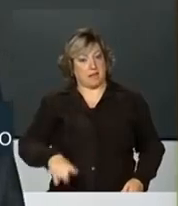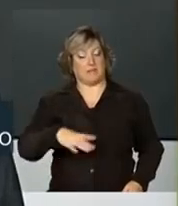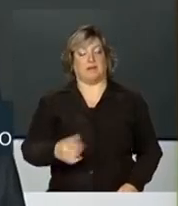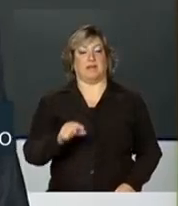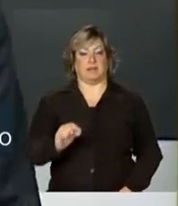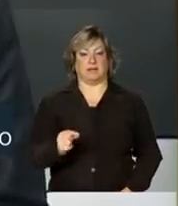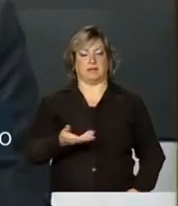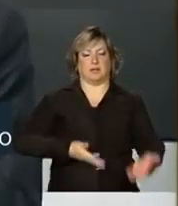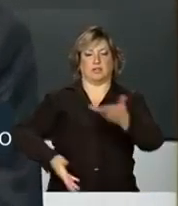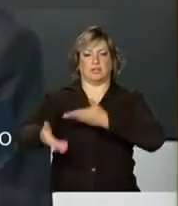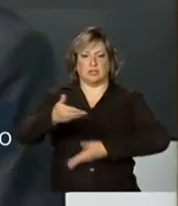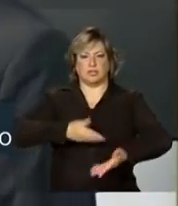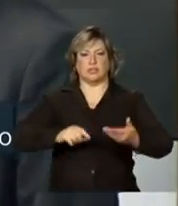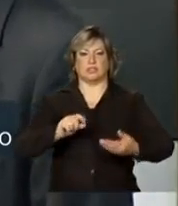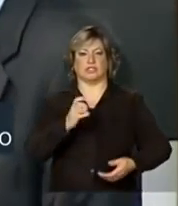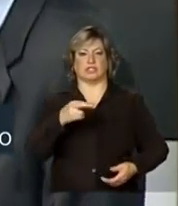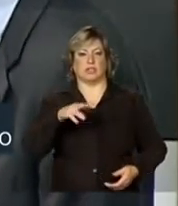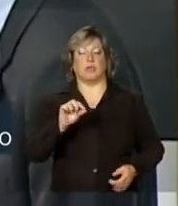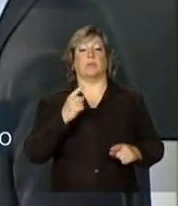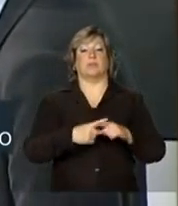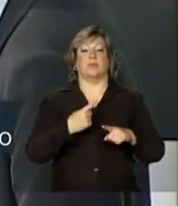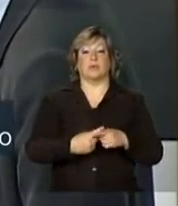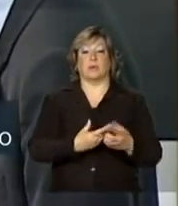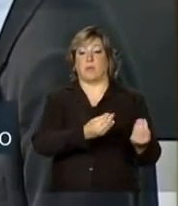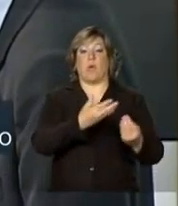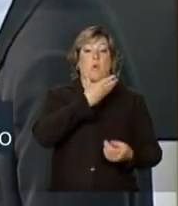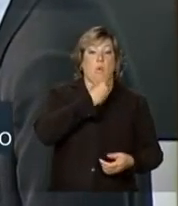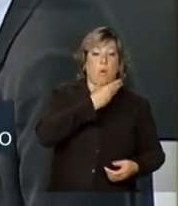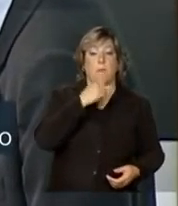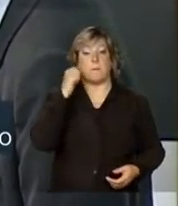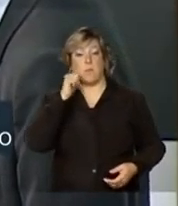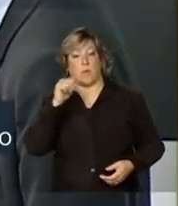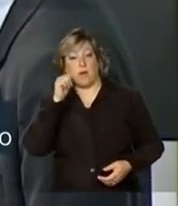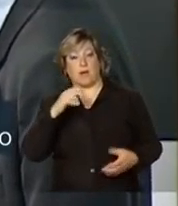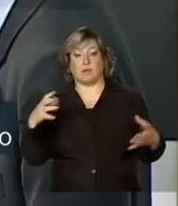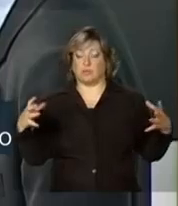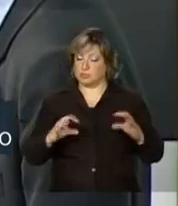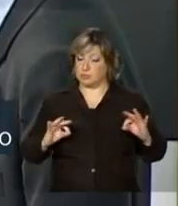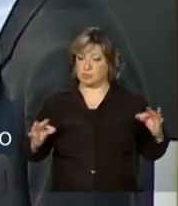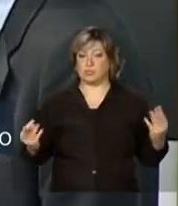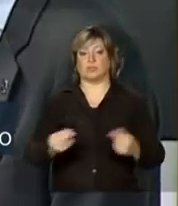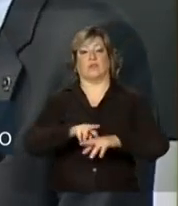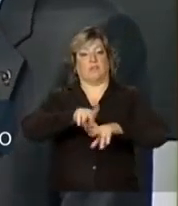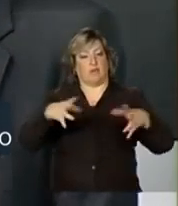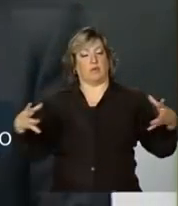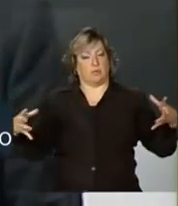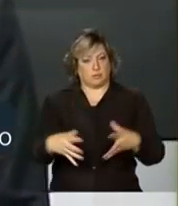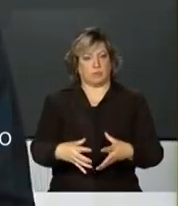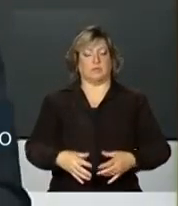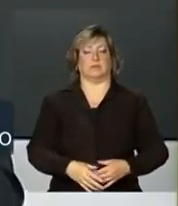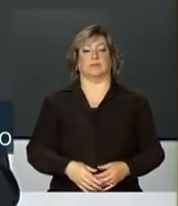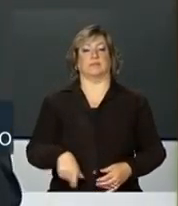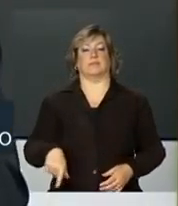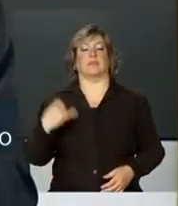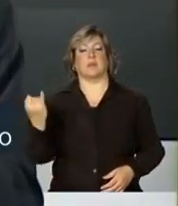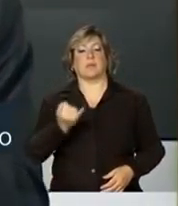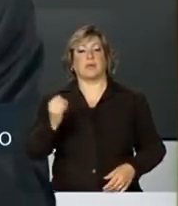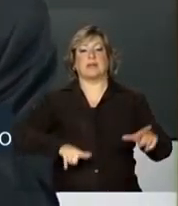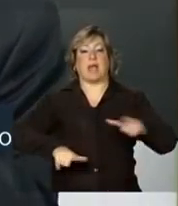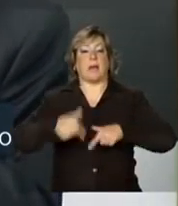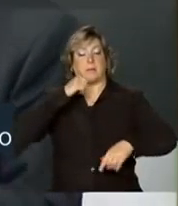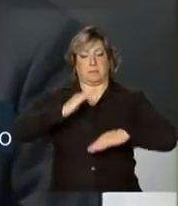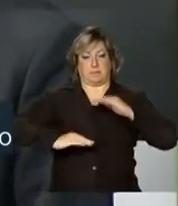de gênero, tirar da invisibilidade, muitas vezes, o trabalho das mulheres, levar cada vez mais o acesso